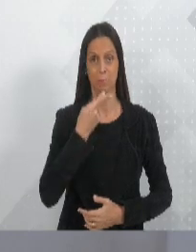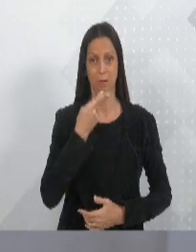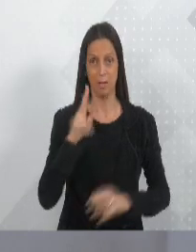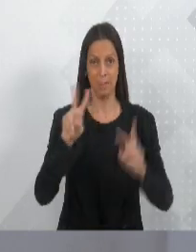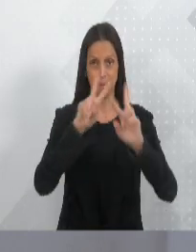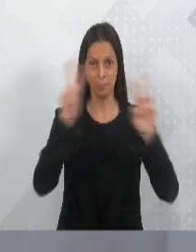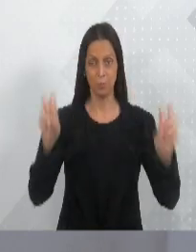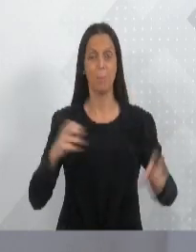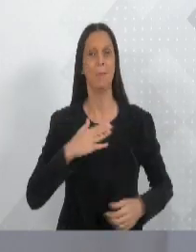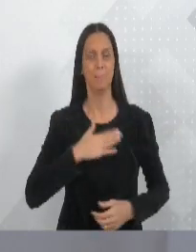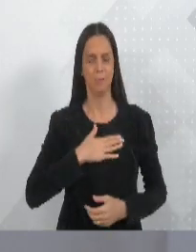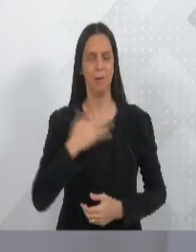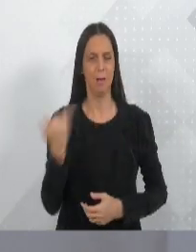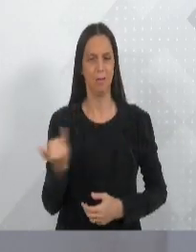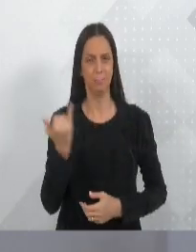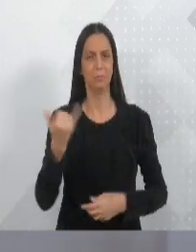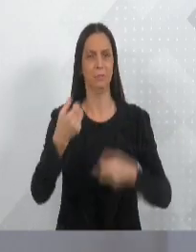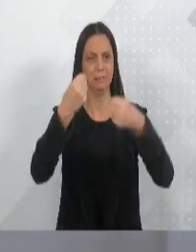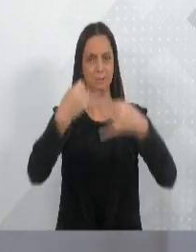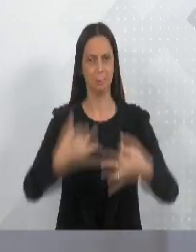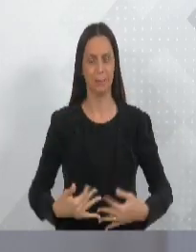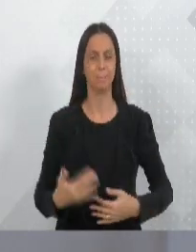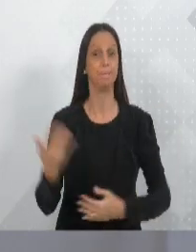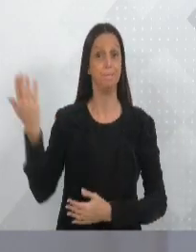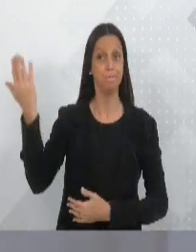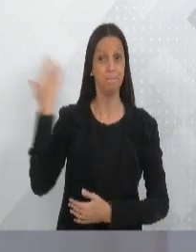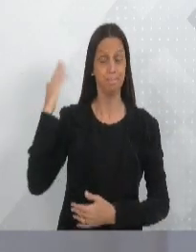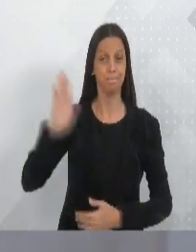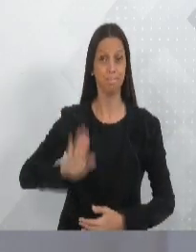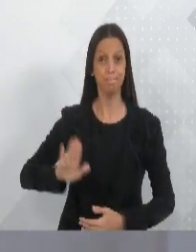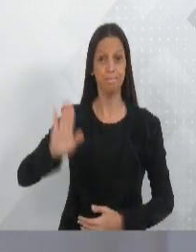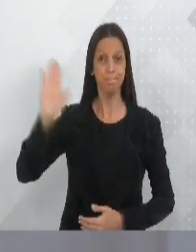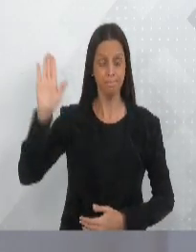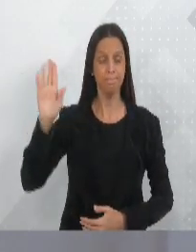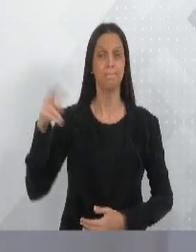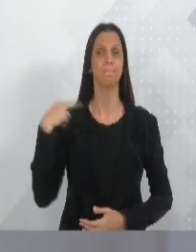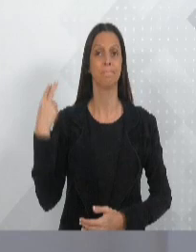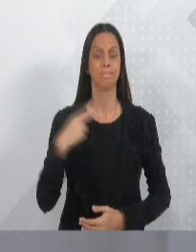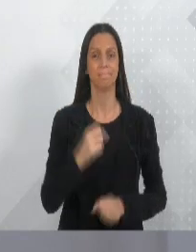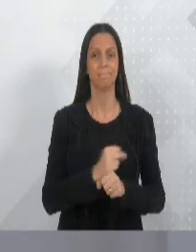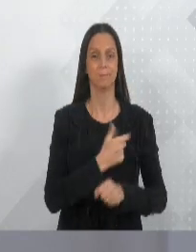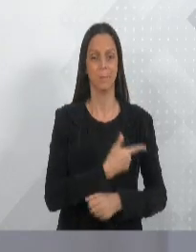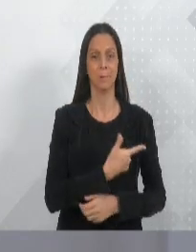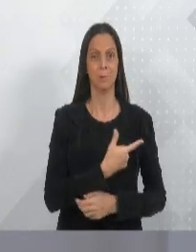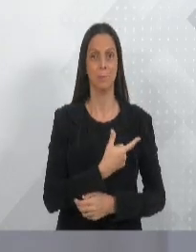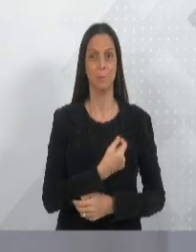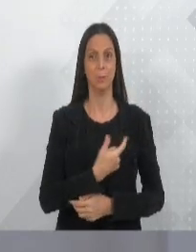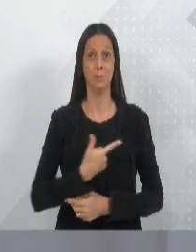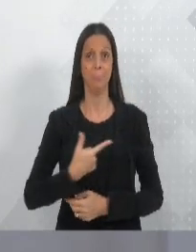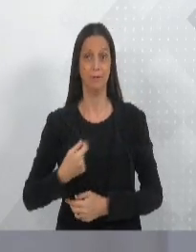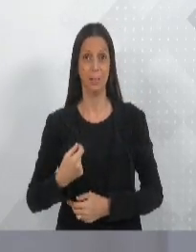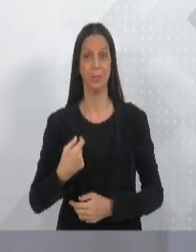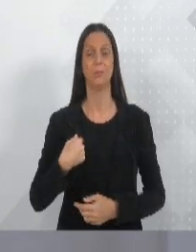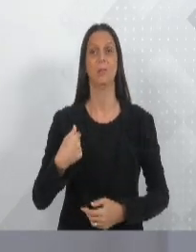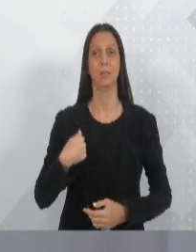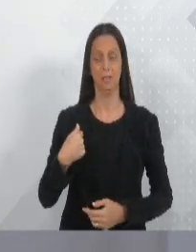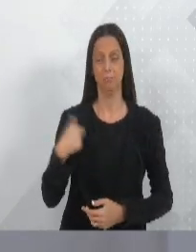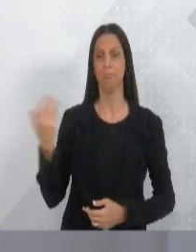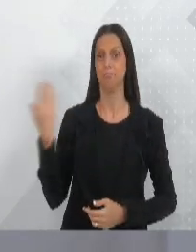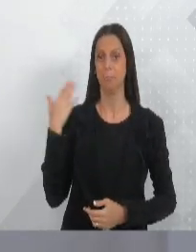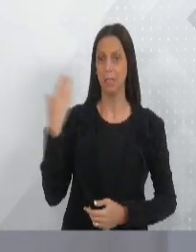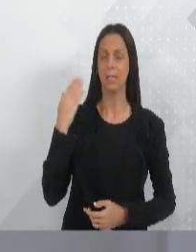importante senhores vereadores eu quando fui candidato em 2020 tinha 27 anos de idade um jovem movido por